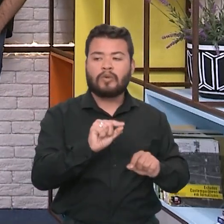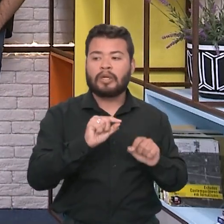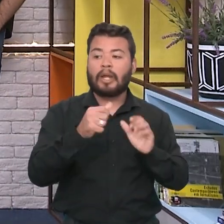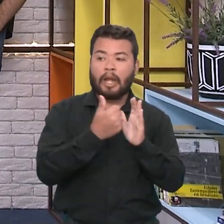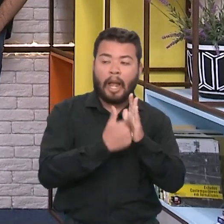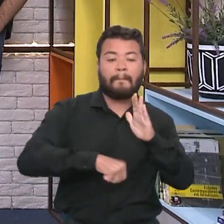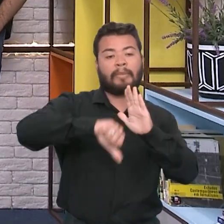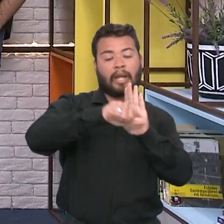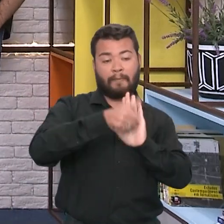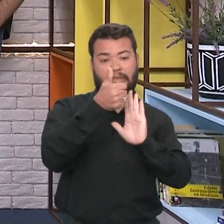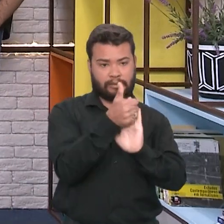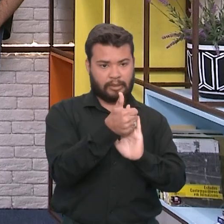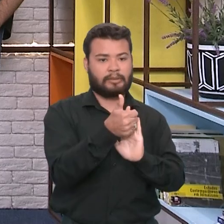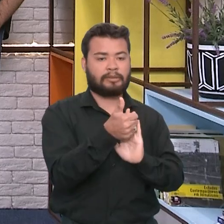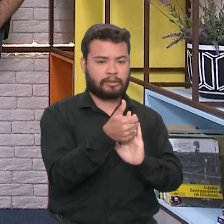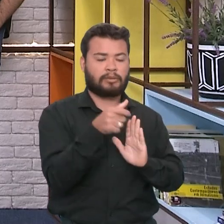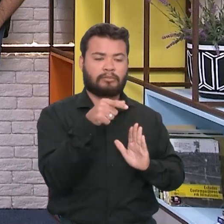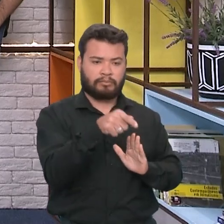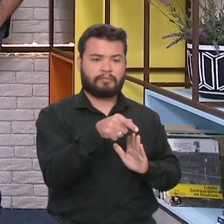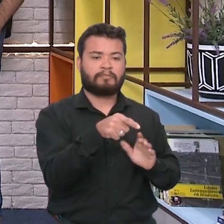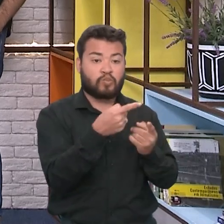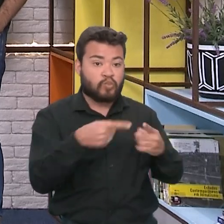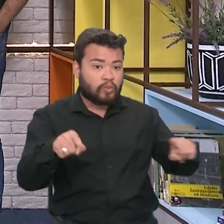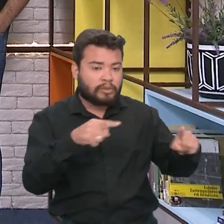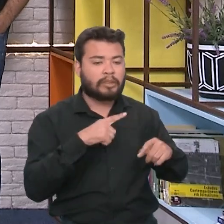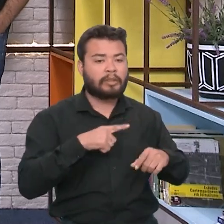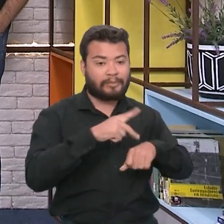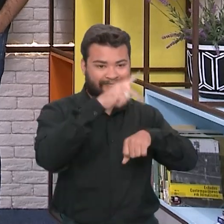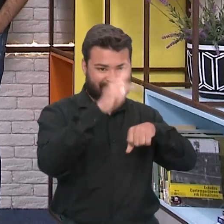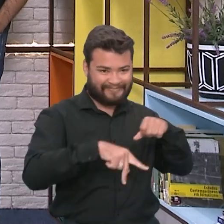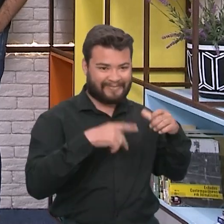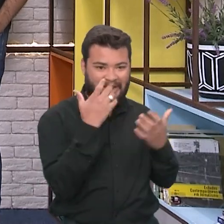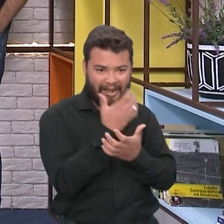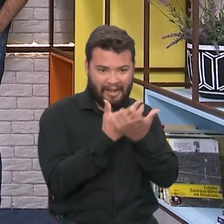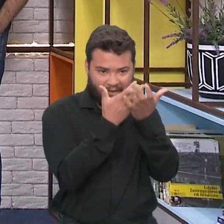Primavera. Ao todo, são 3 oficinas gratuitas.